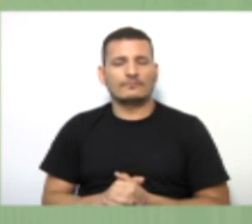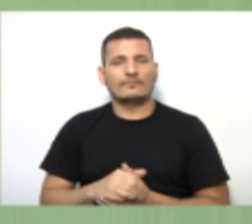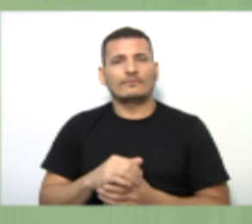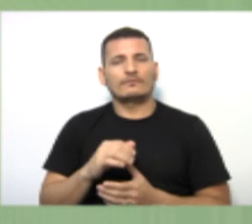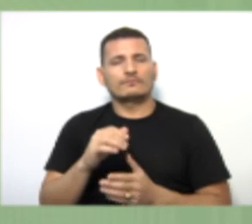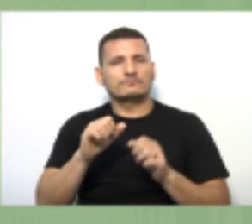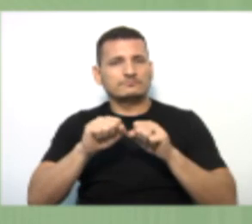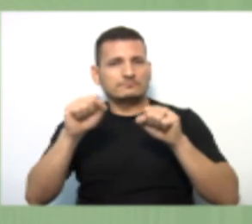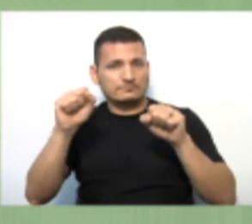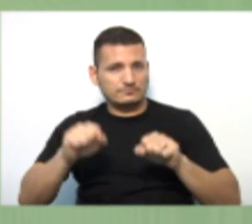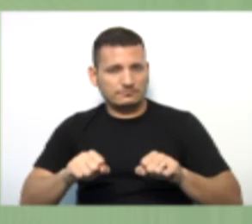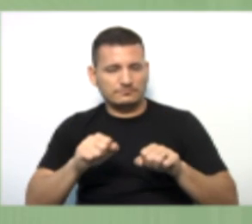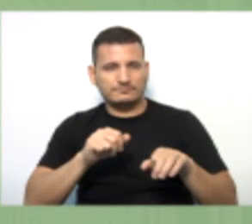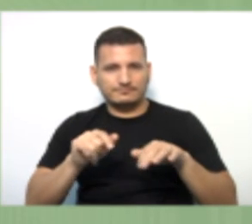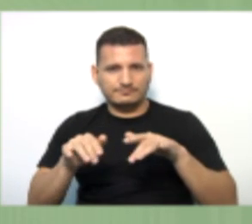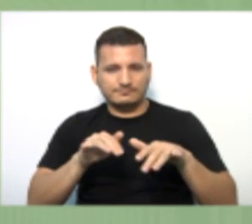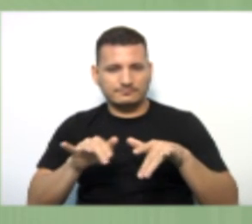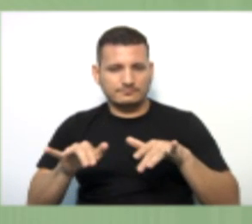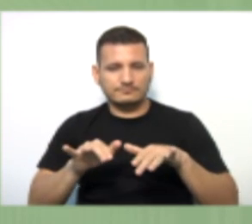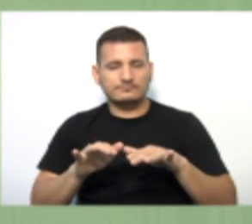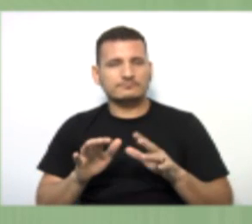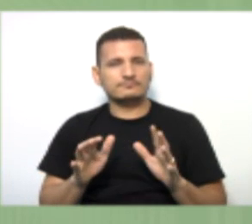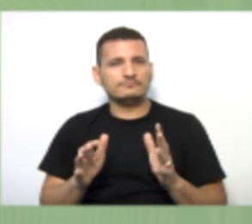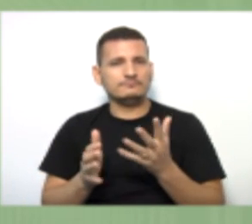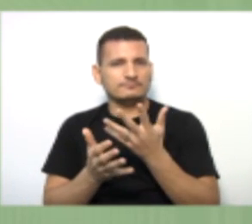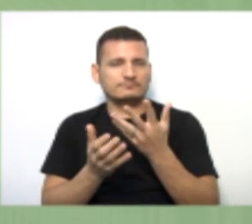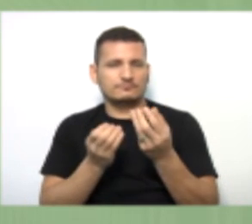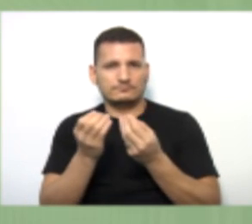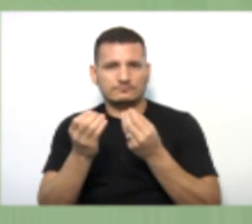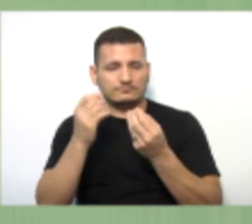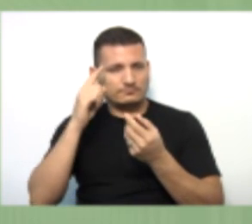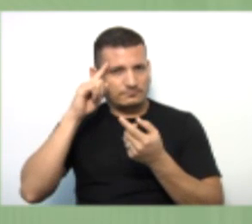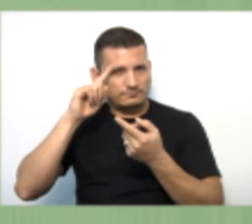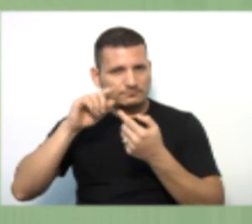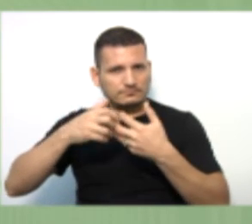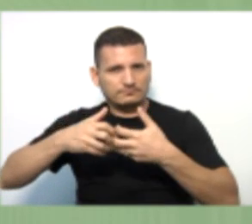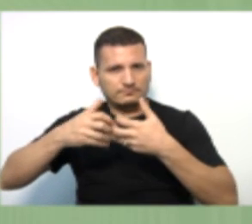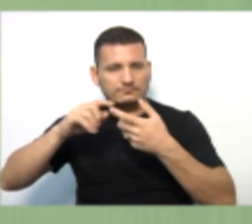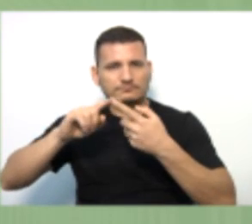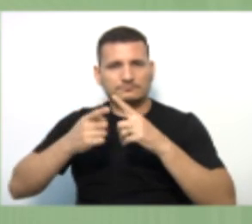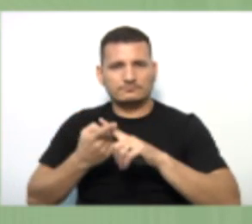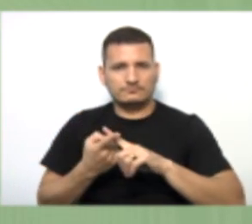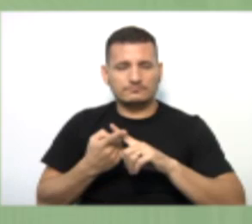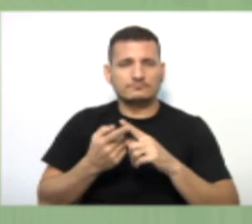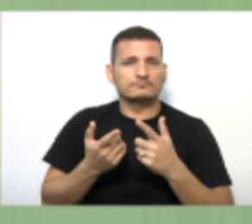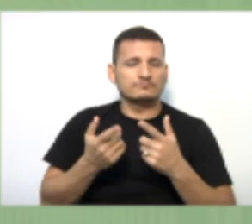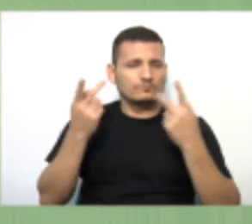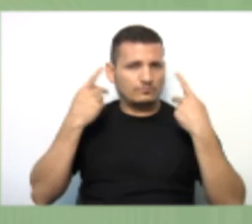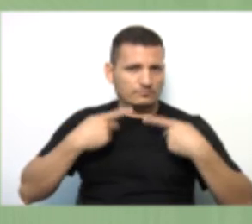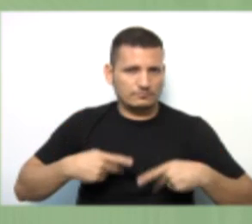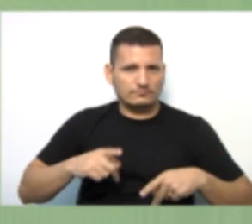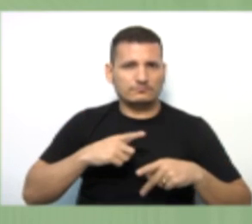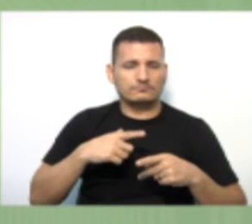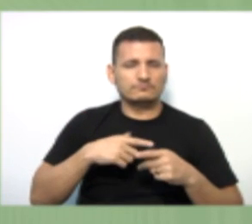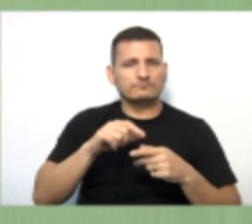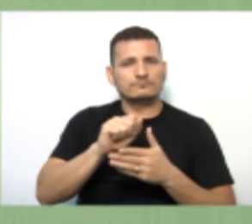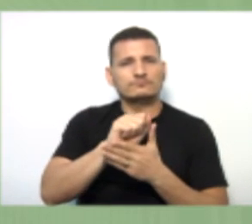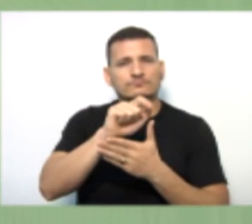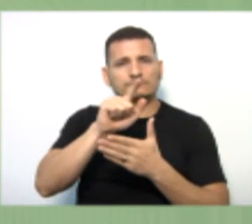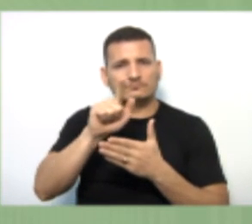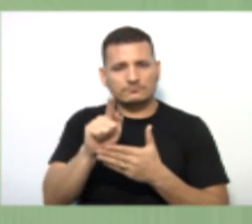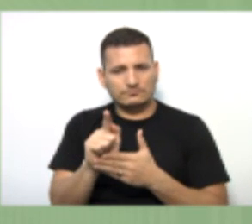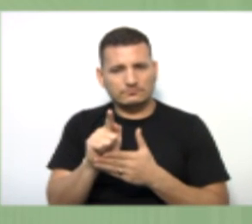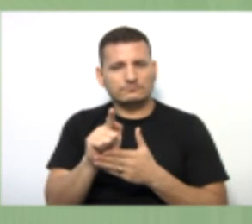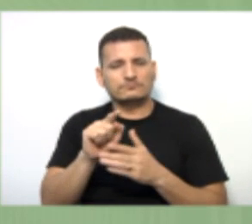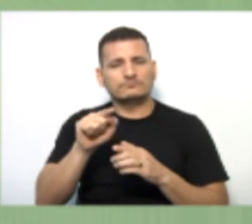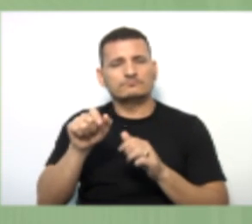software aconteceu por meio do raciocínio lógico. O homem constrói algoritmos que podem ser transformados